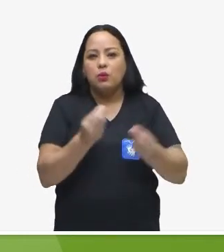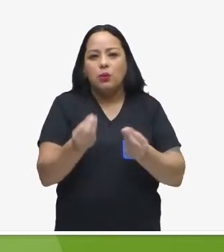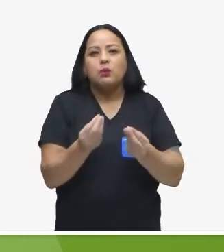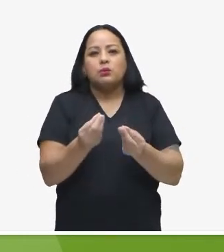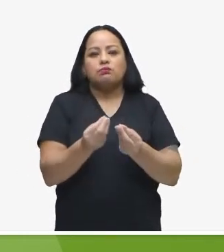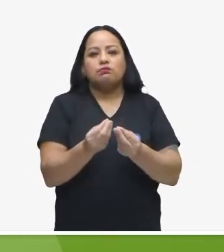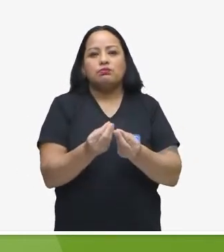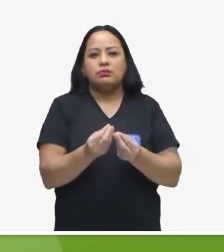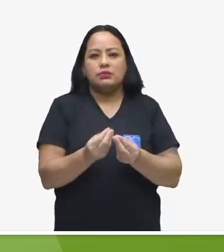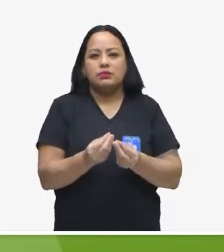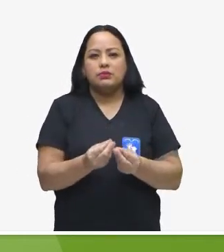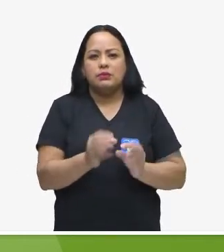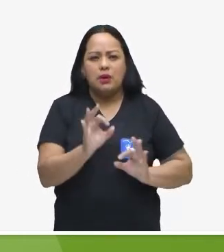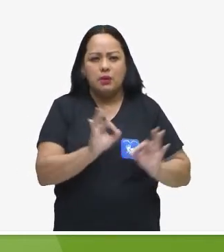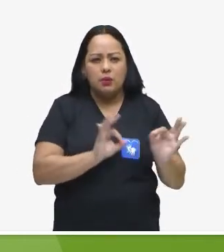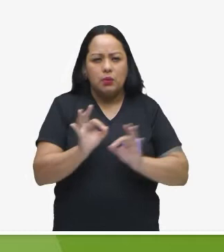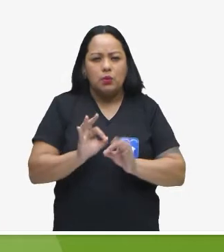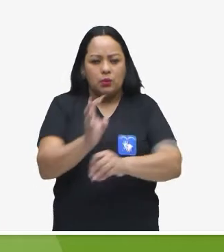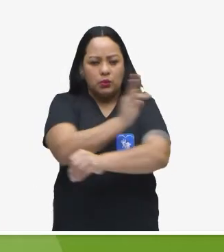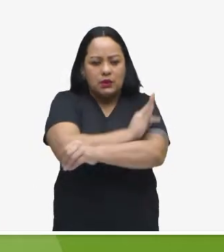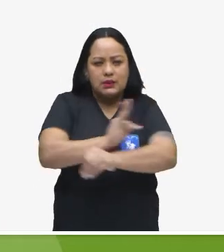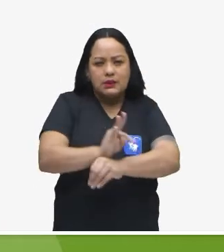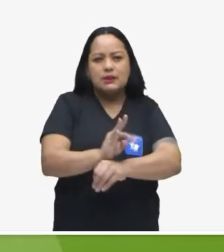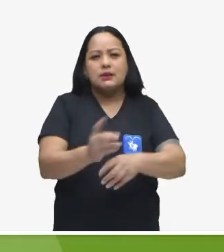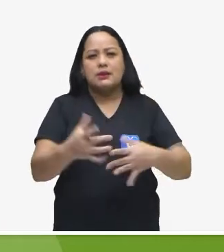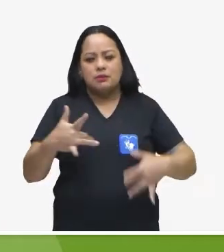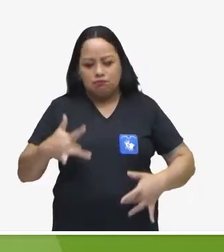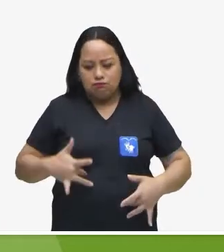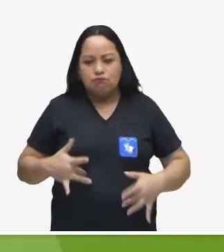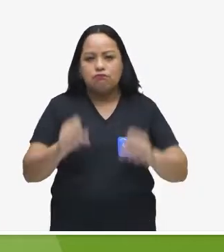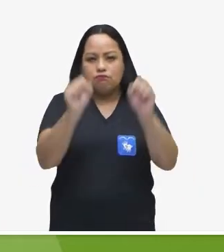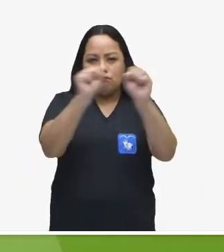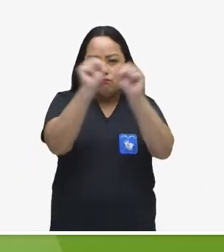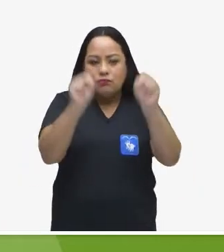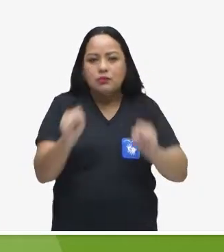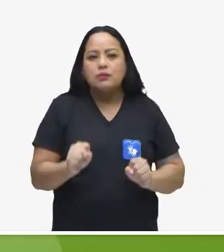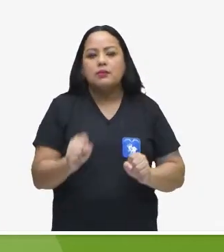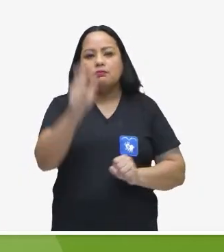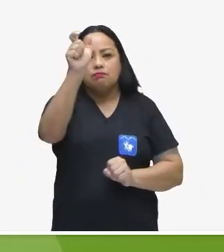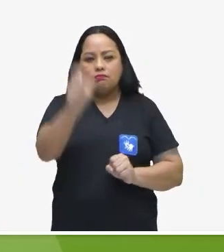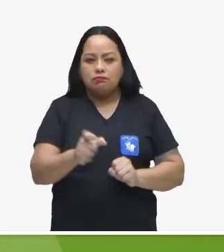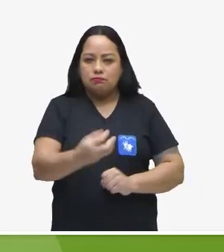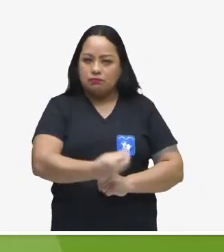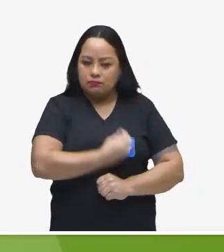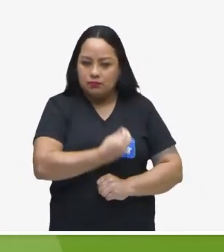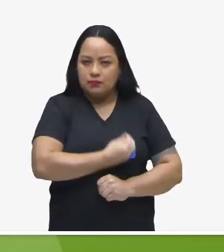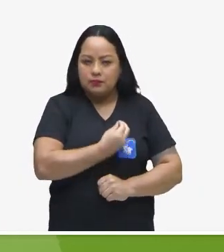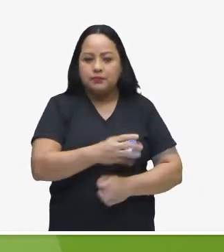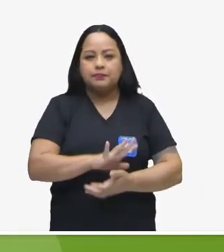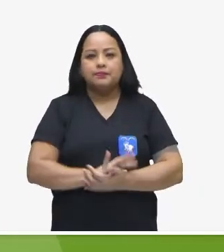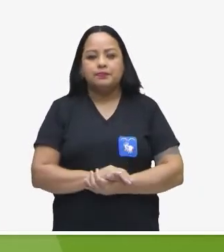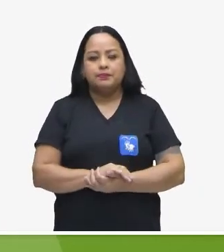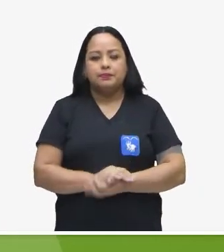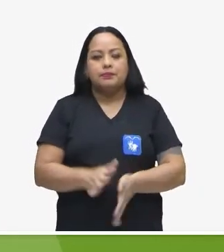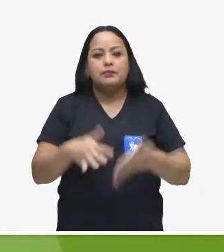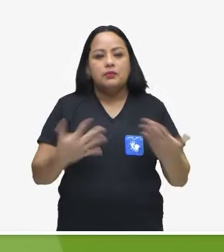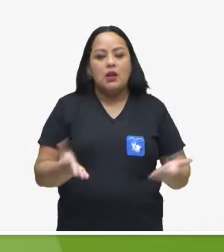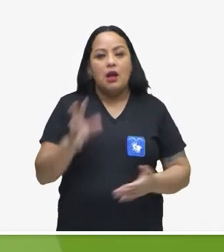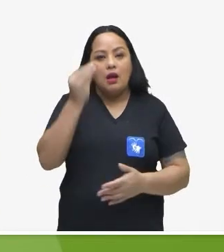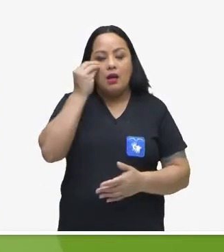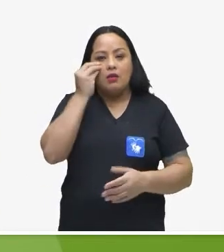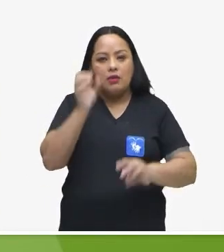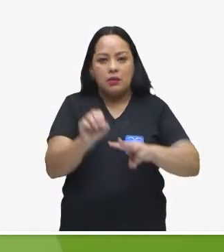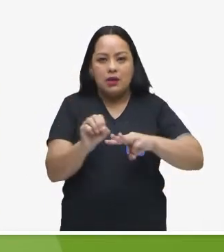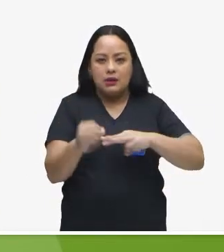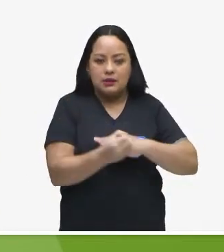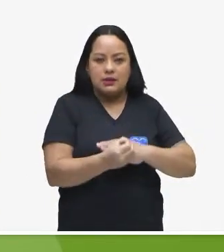com que funcione ali para o tecido, para os órgãos e para o sistema daquele ser vivo, tá certo? Então, a gente viu aí as células